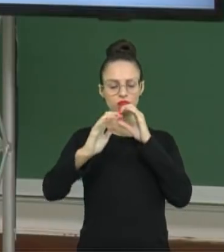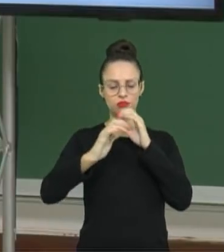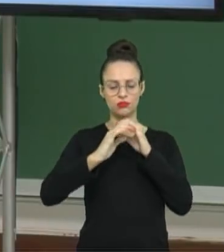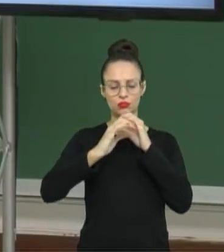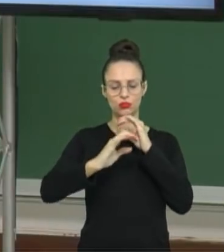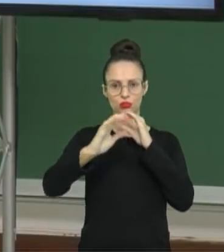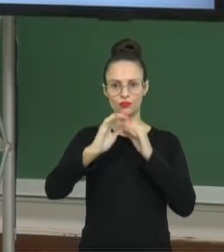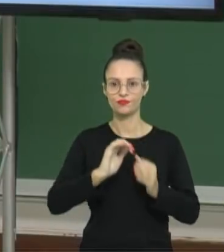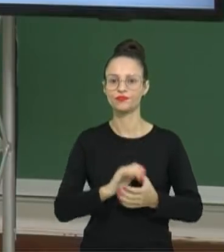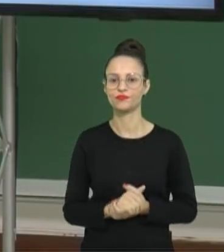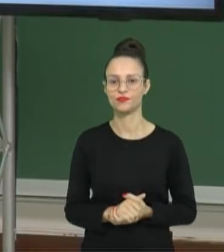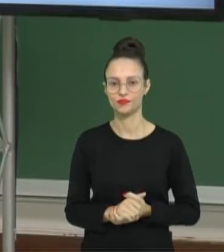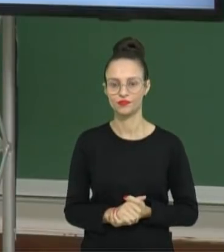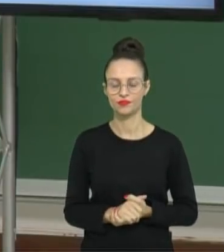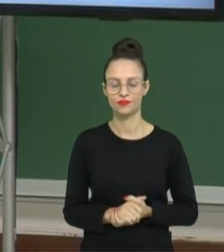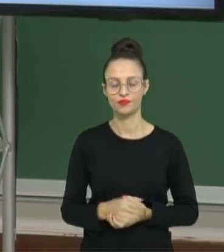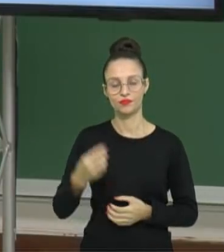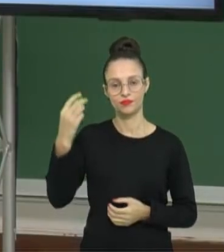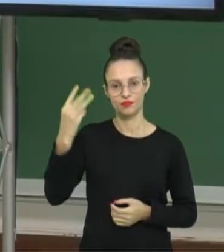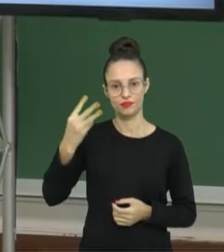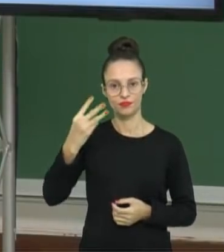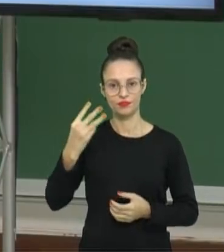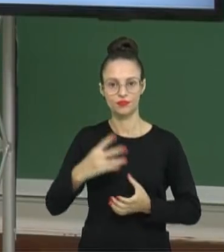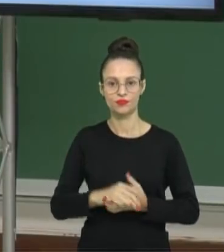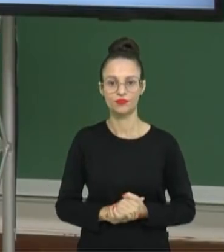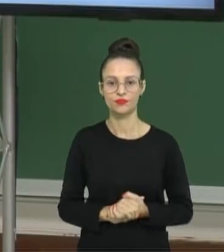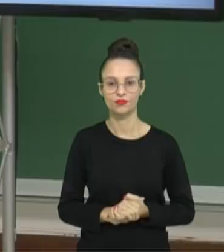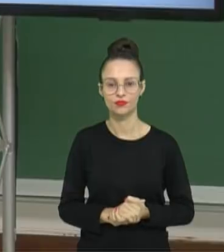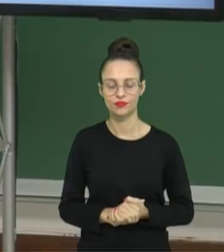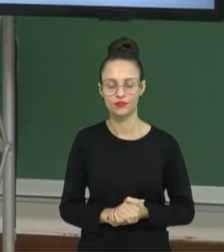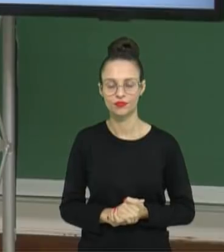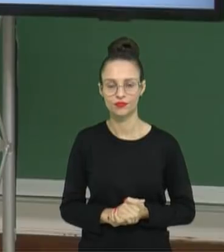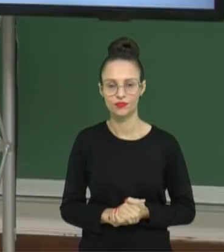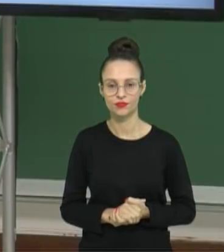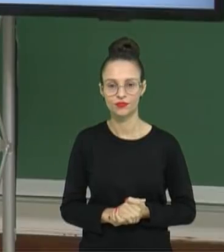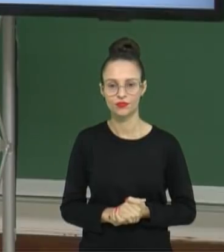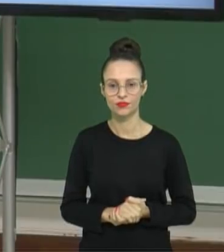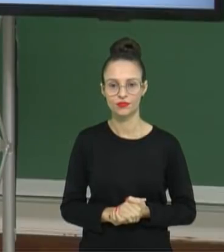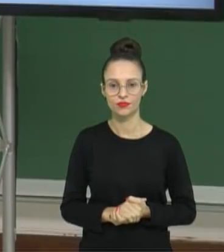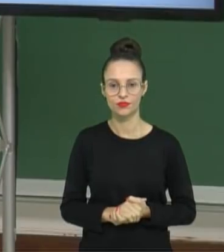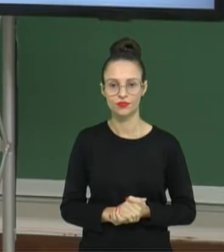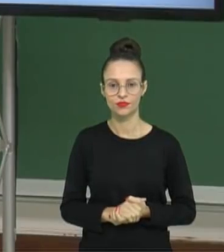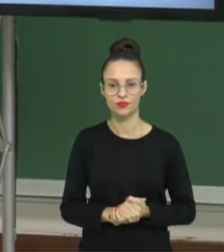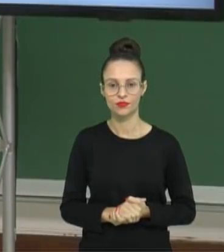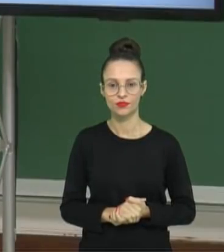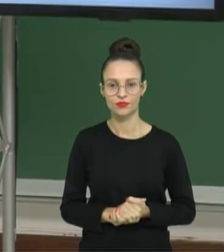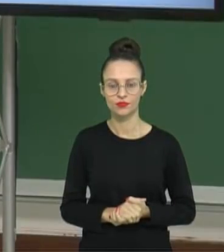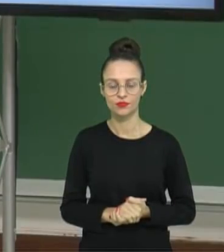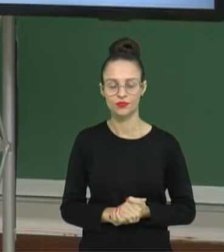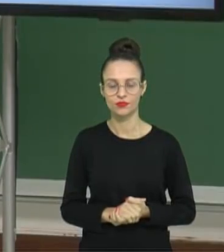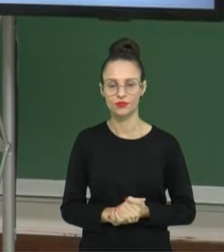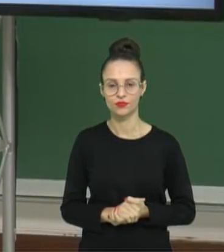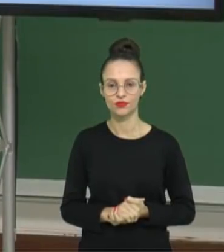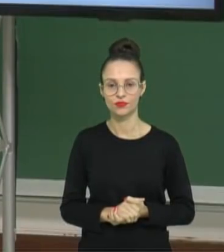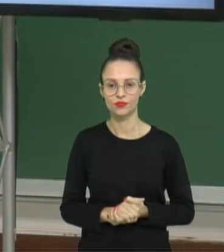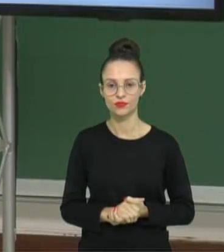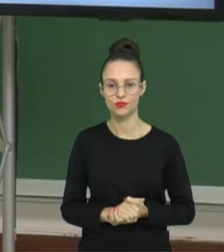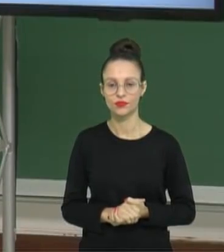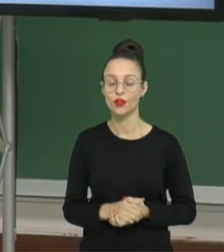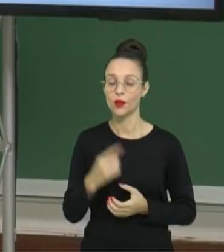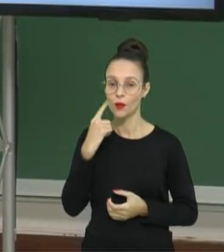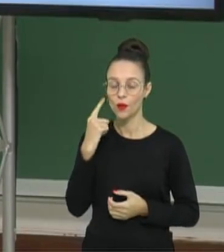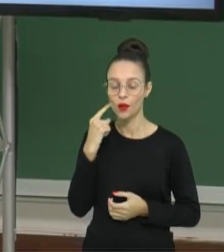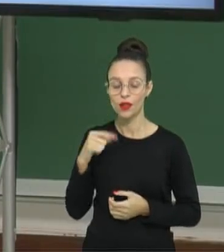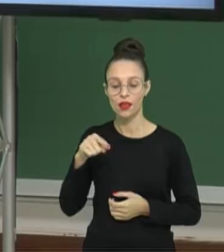tocando o trompete. Terceira. They are listening to the story. Olha, eles